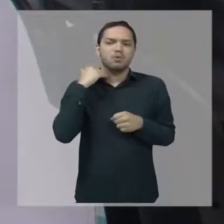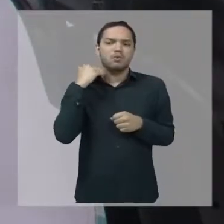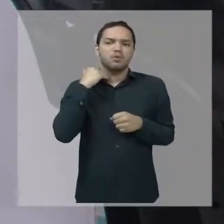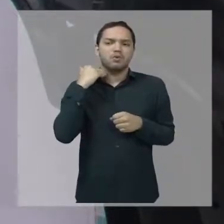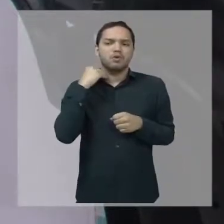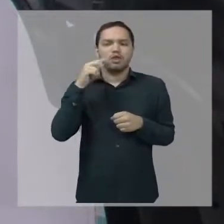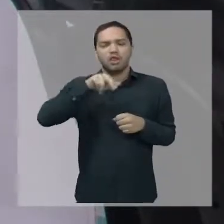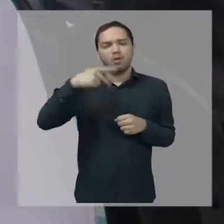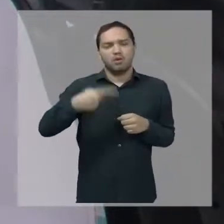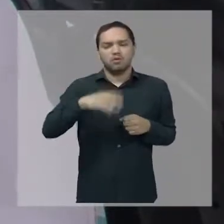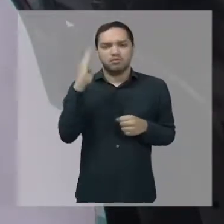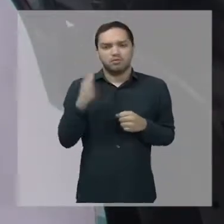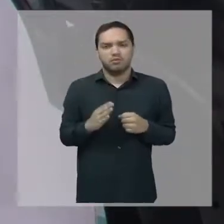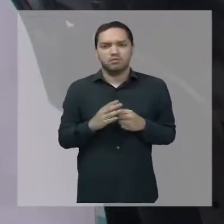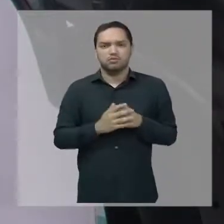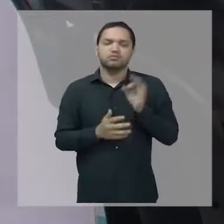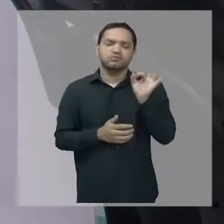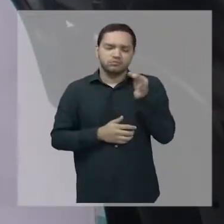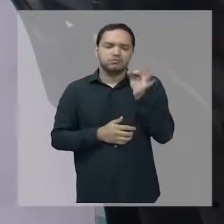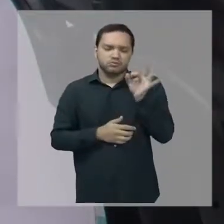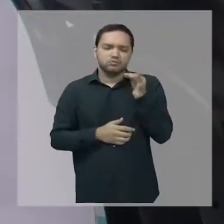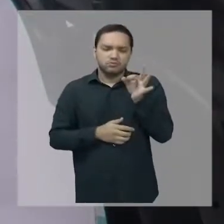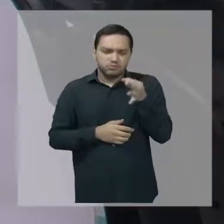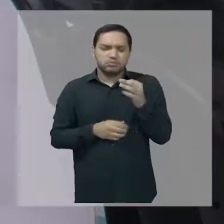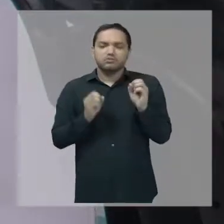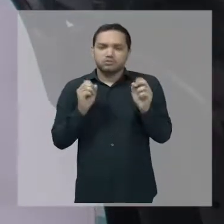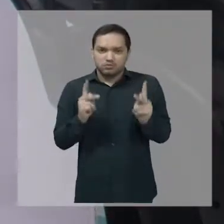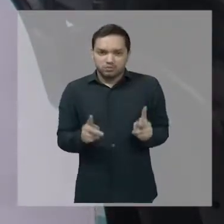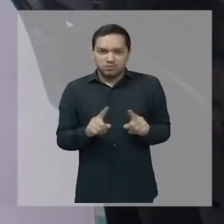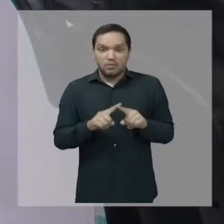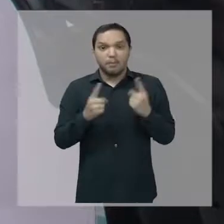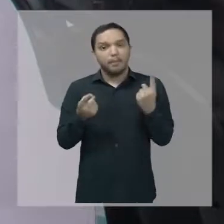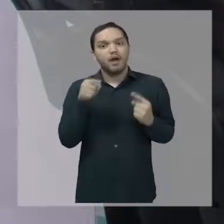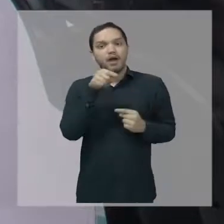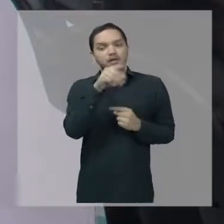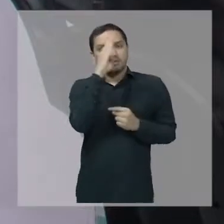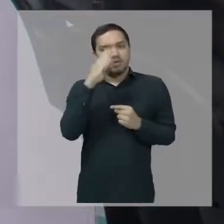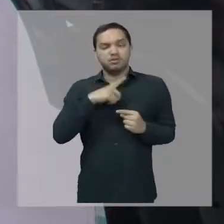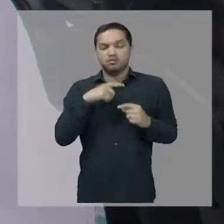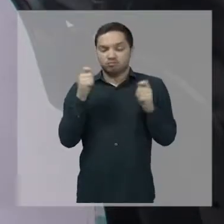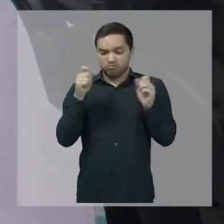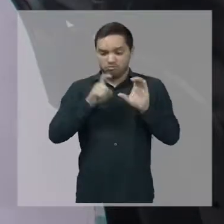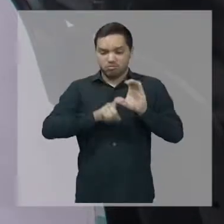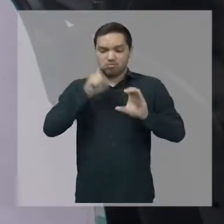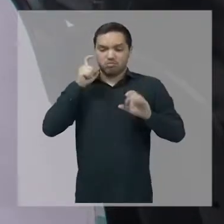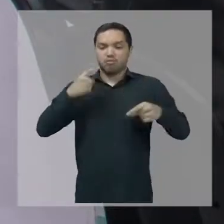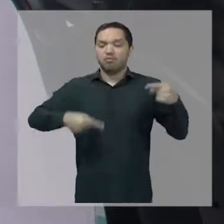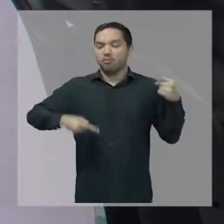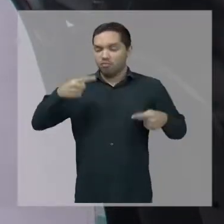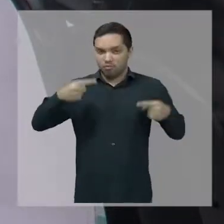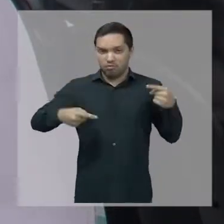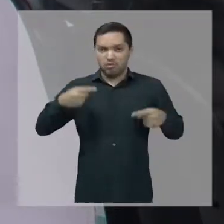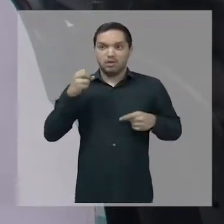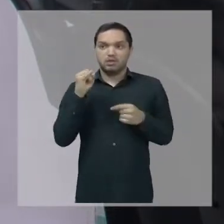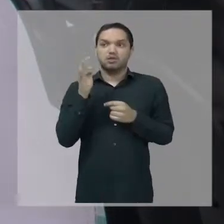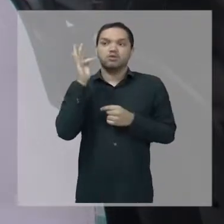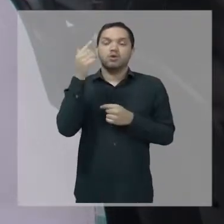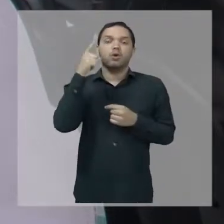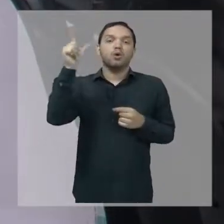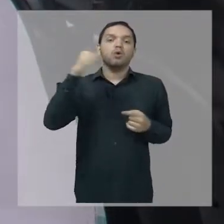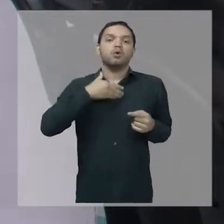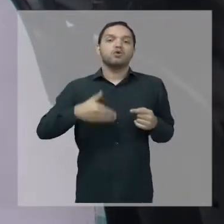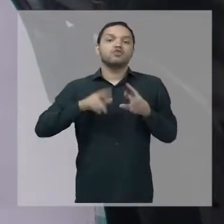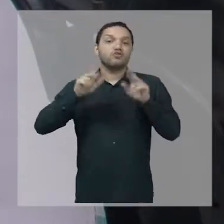em bancos que não fossem bancos brasileiros. Isso é até discutível, mas isso dá uma autonomia política para o Brasil, que se tiver um